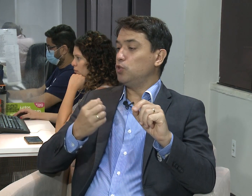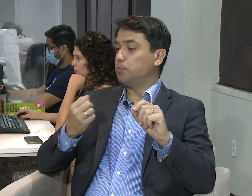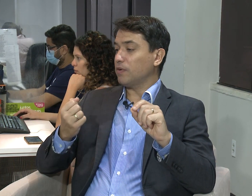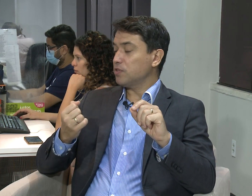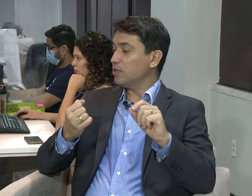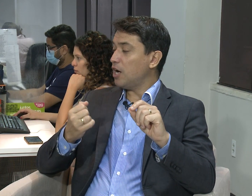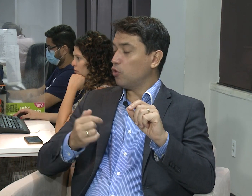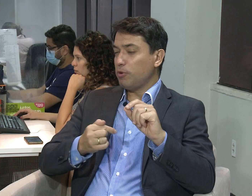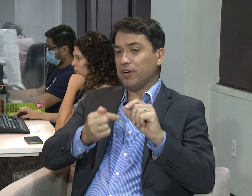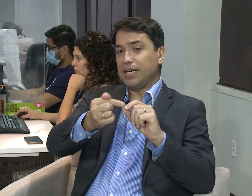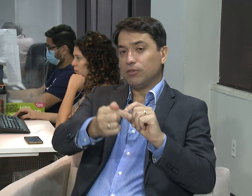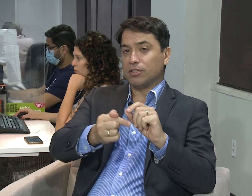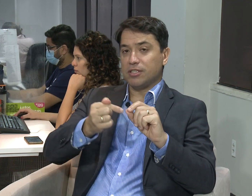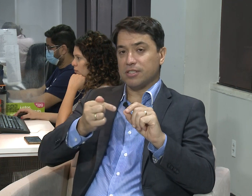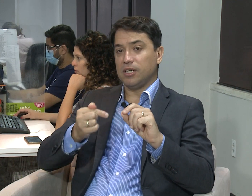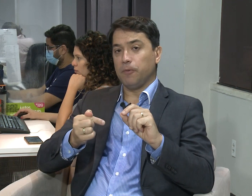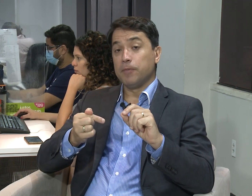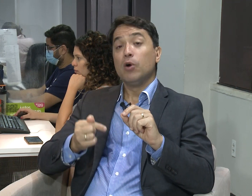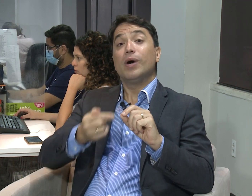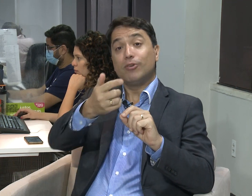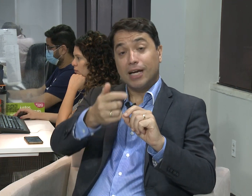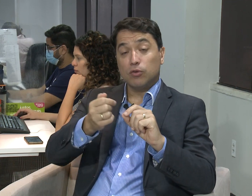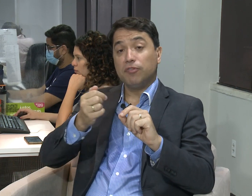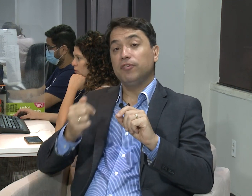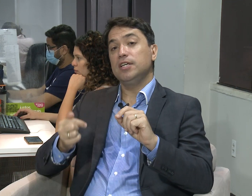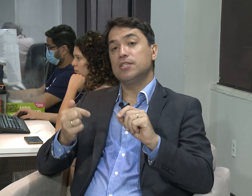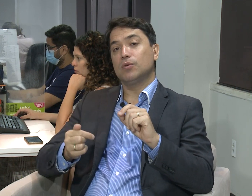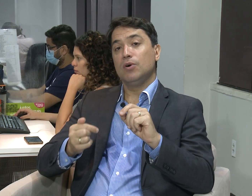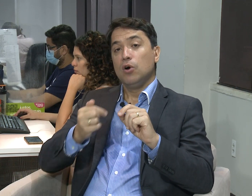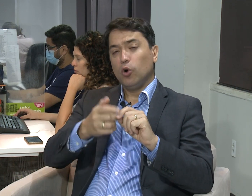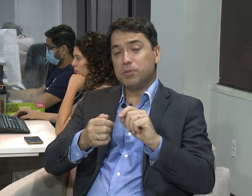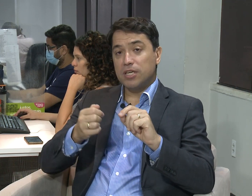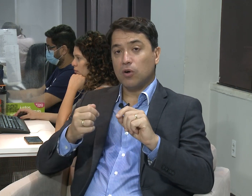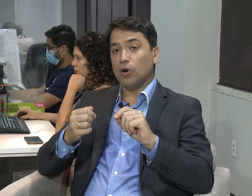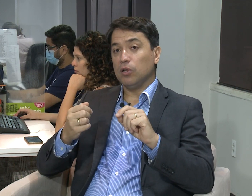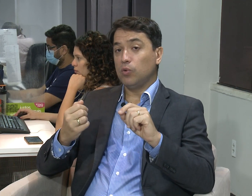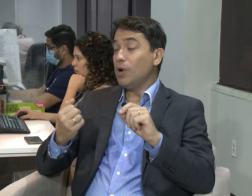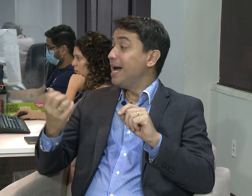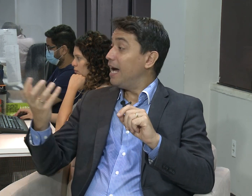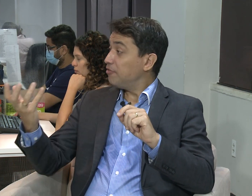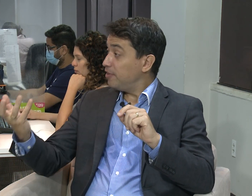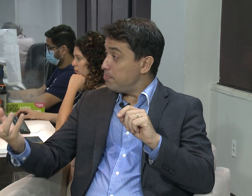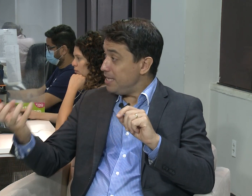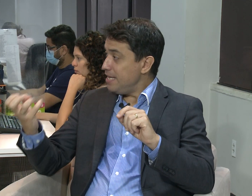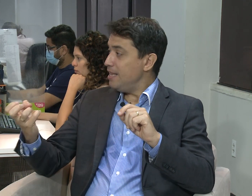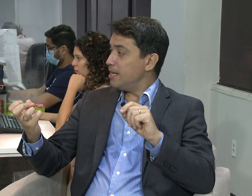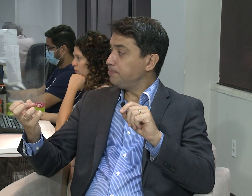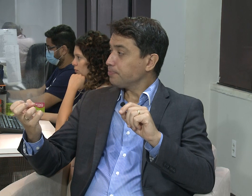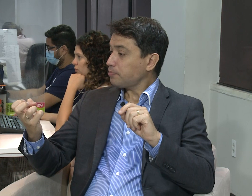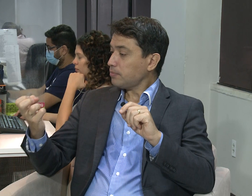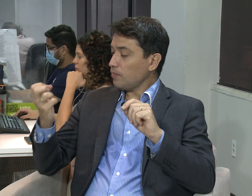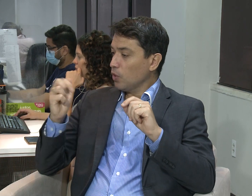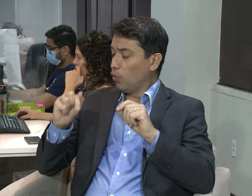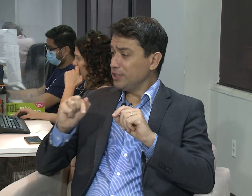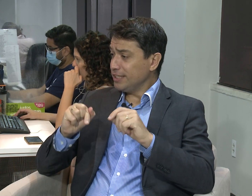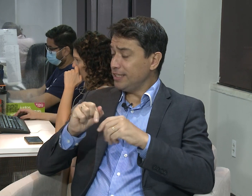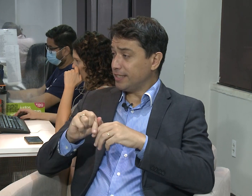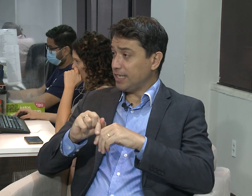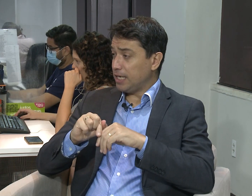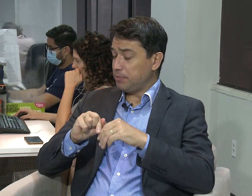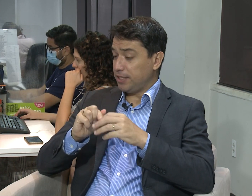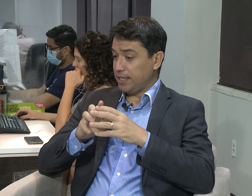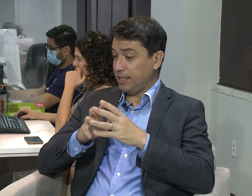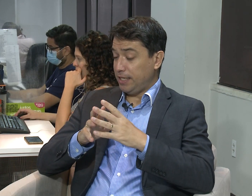equipe multiprofissional, como eu falei, a nutrição, o educador físico, o psicólogo, a família. Hoje a